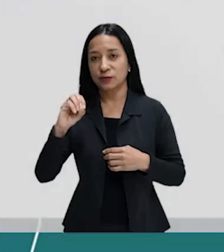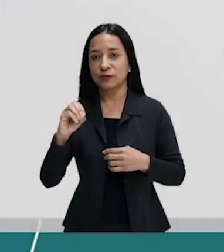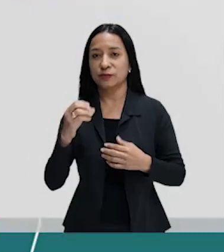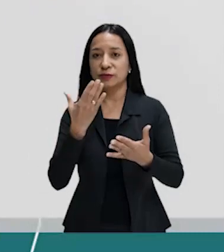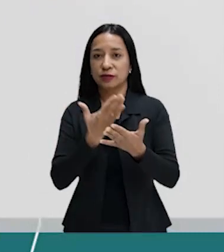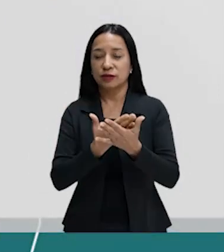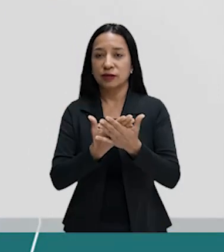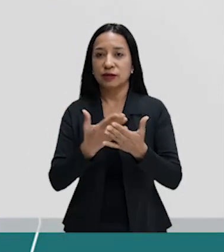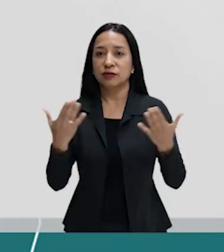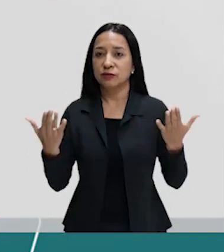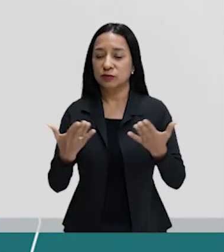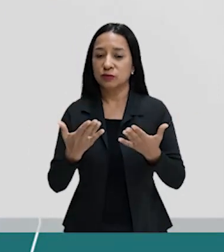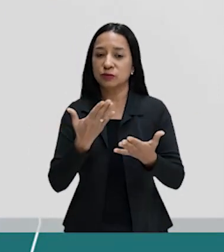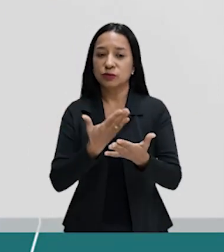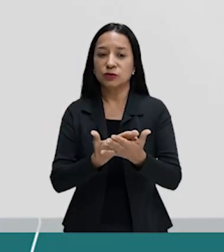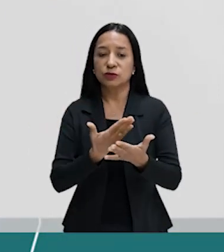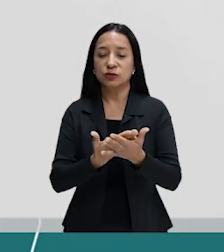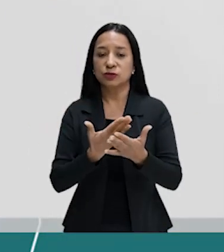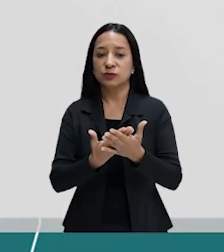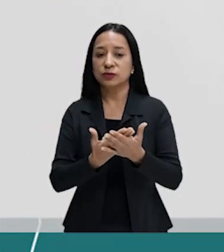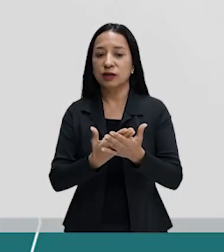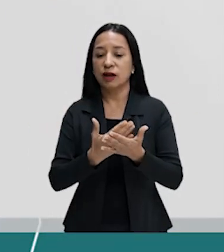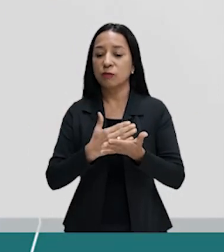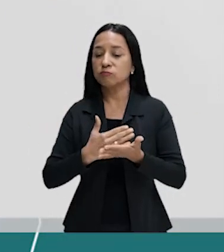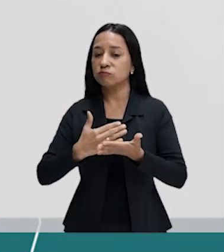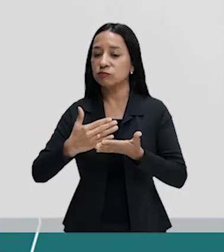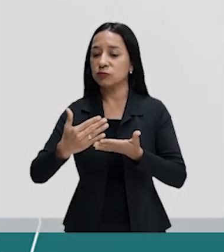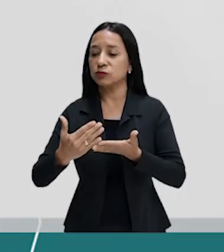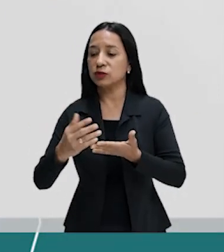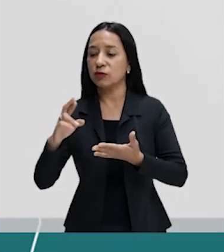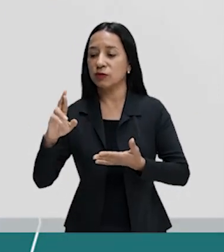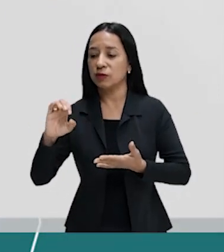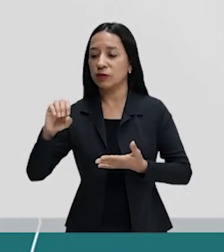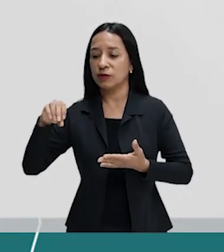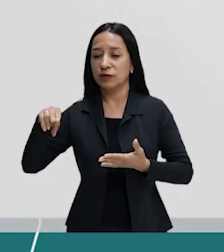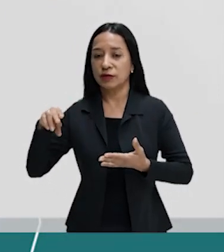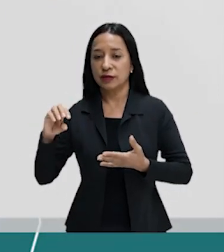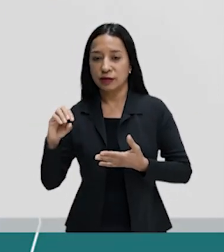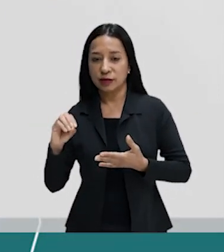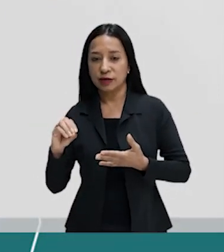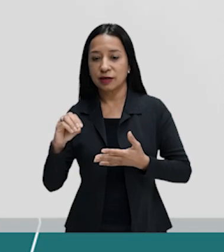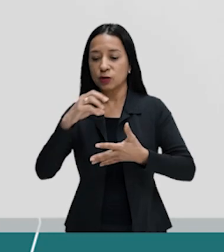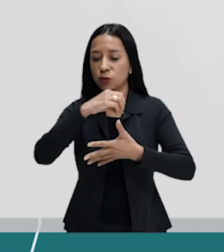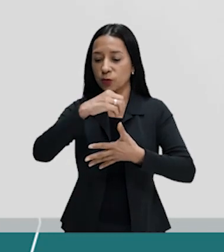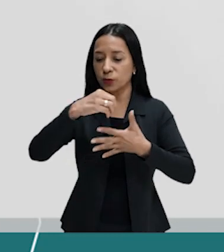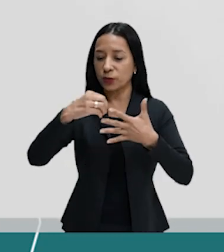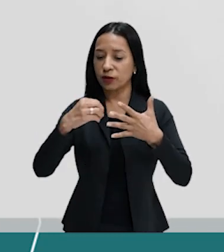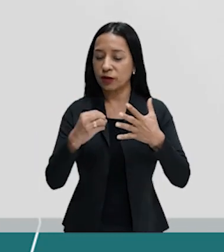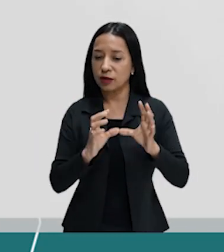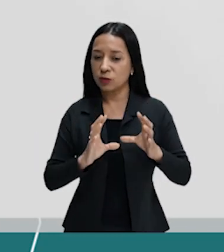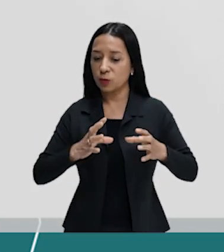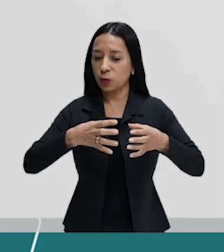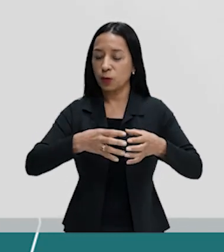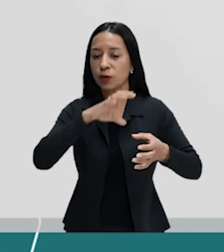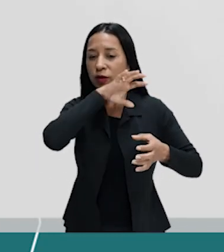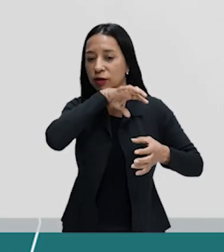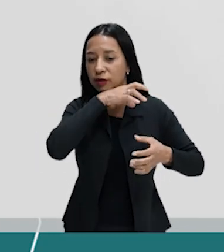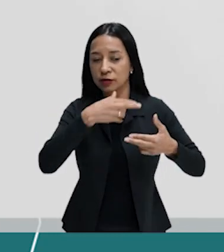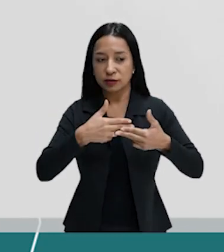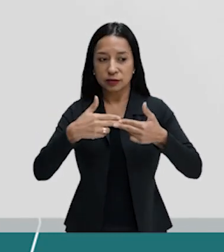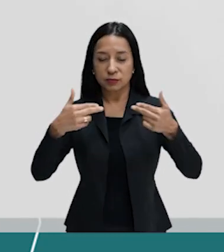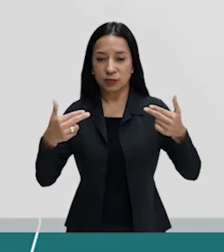de hoje nós vamos estudar, pessoal, Introdução ao Reino Animalia. Então nós vamos adentrar uma área da